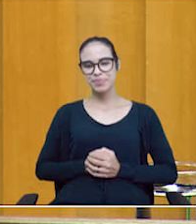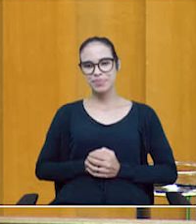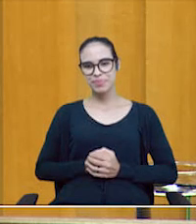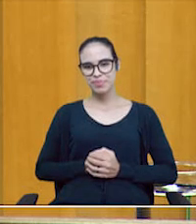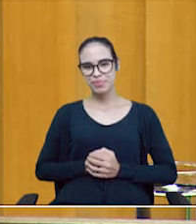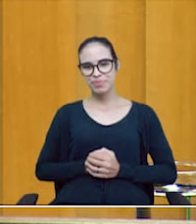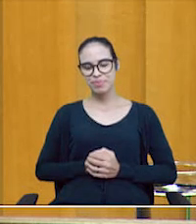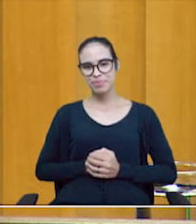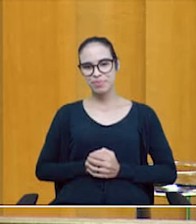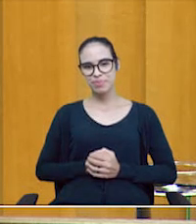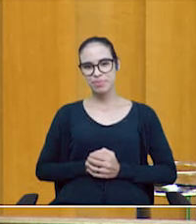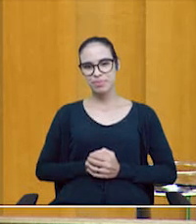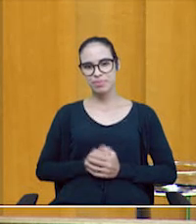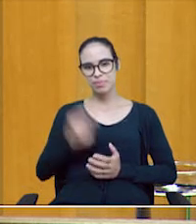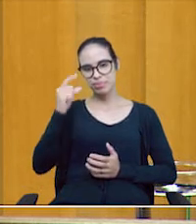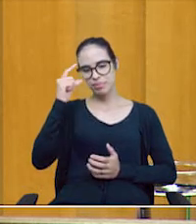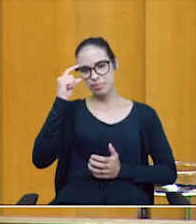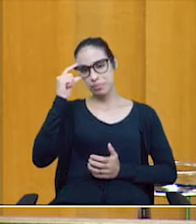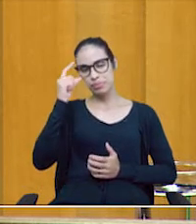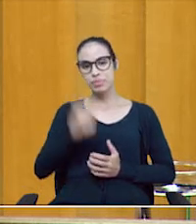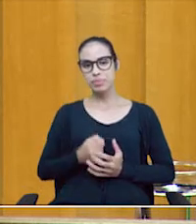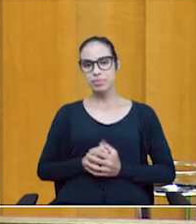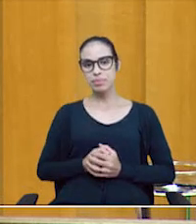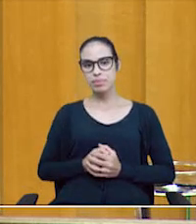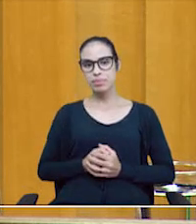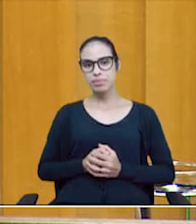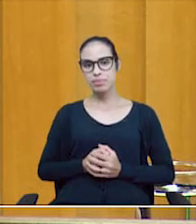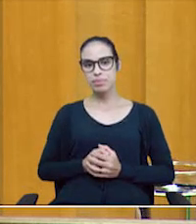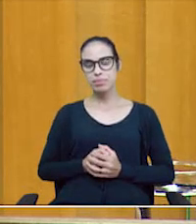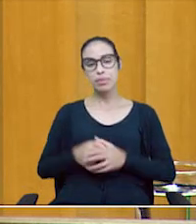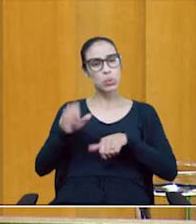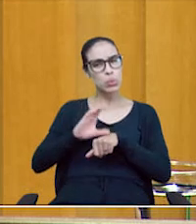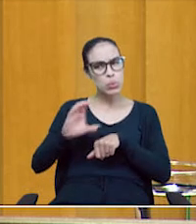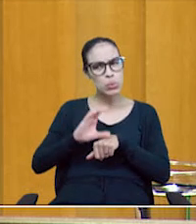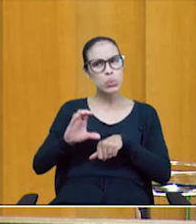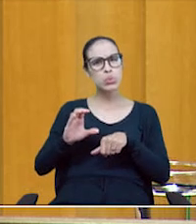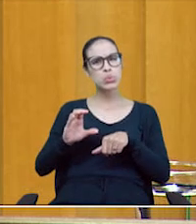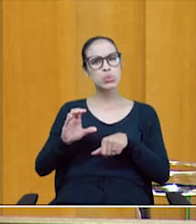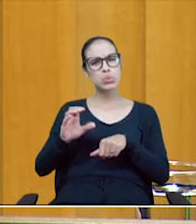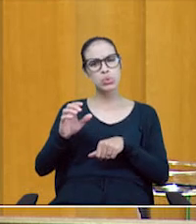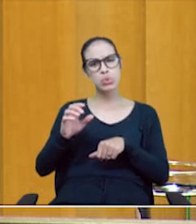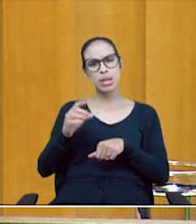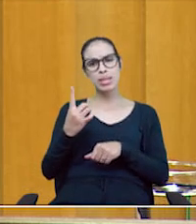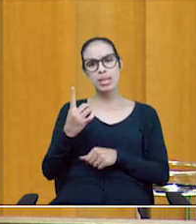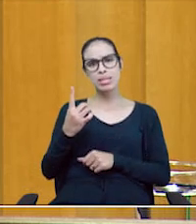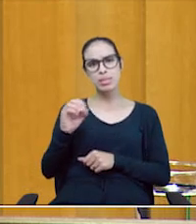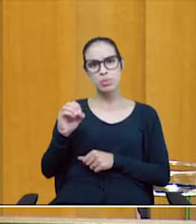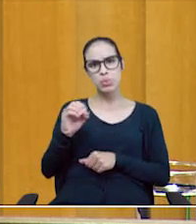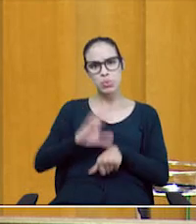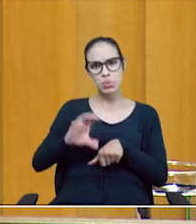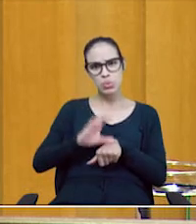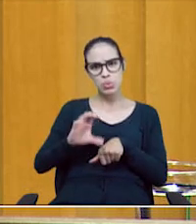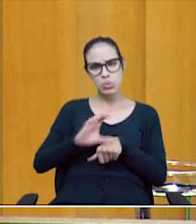este curso também me traz uma outra lembrança. Eu estava observando ali, o 10º curso de Administração Judiciária e Tribunais. É como se